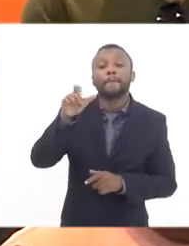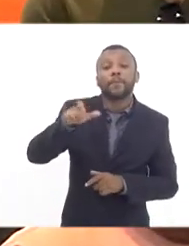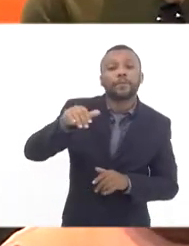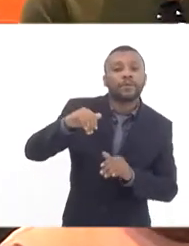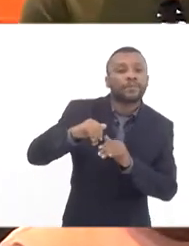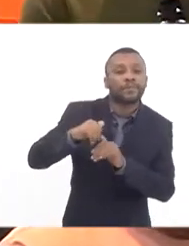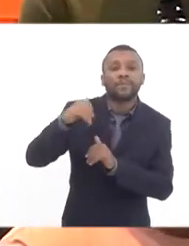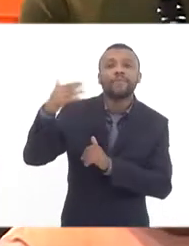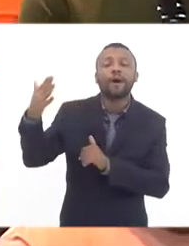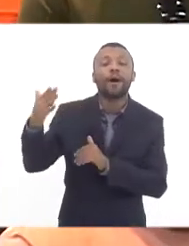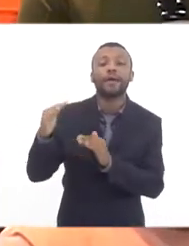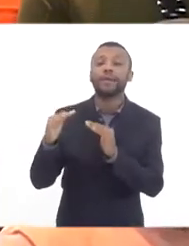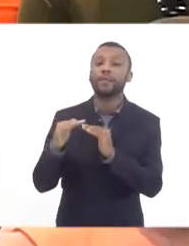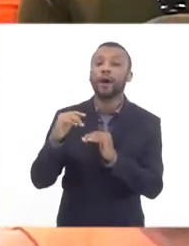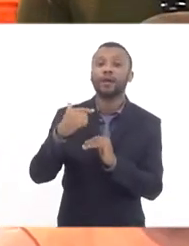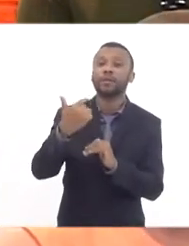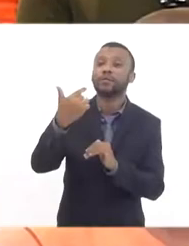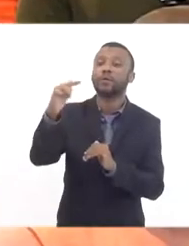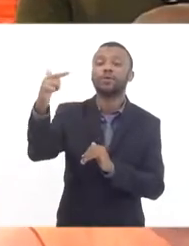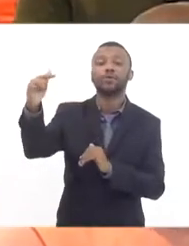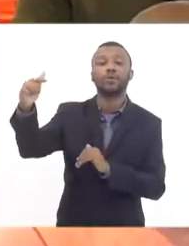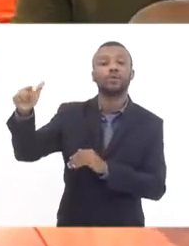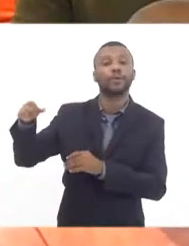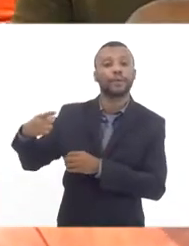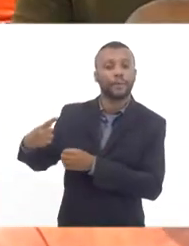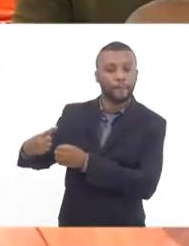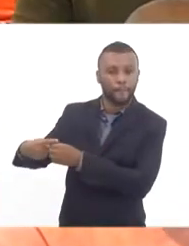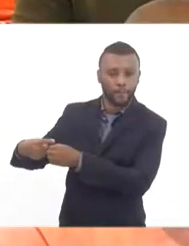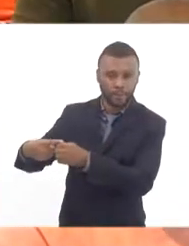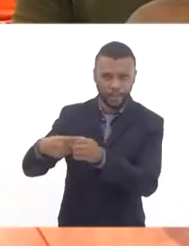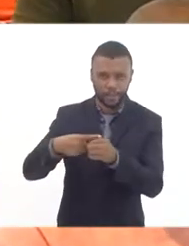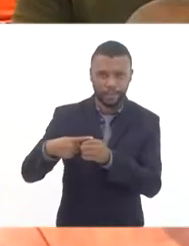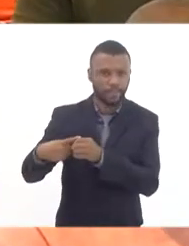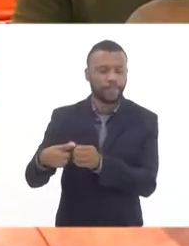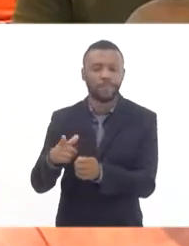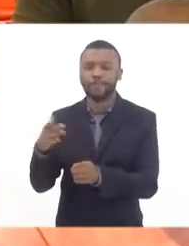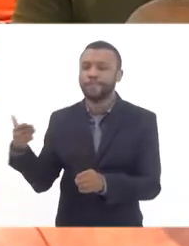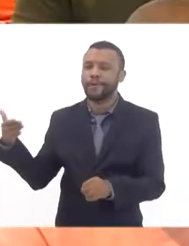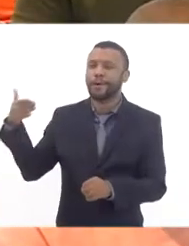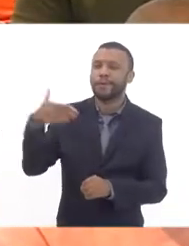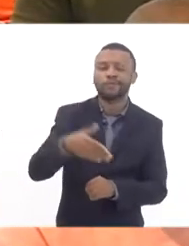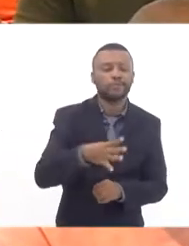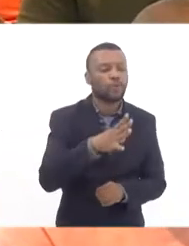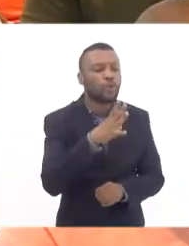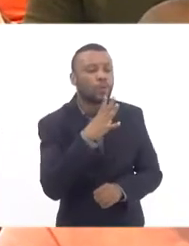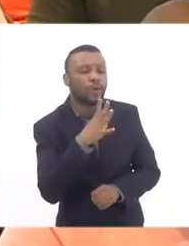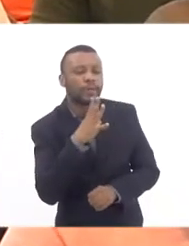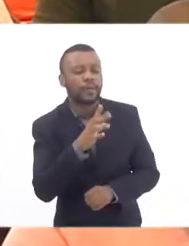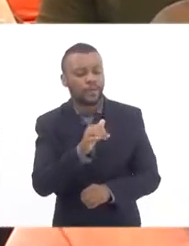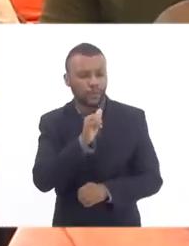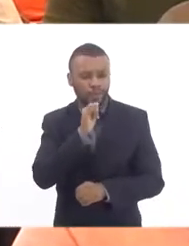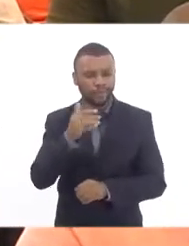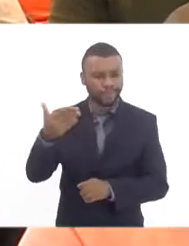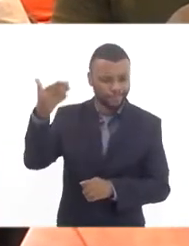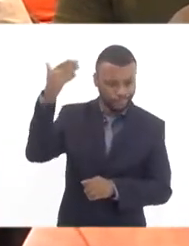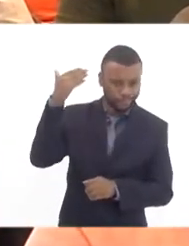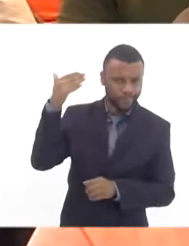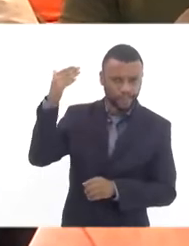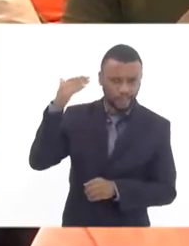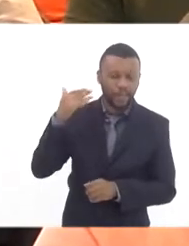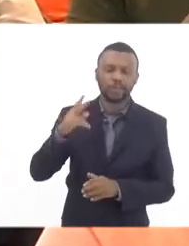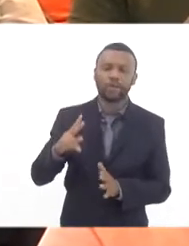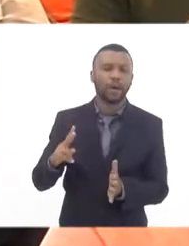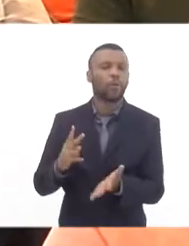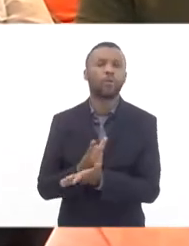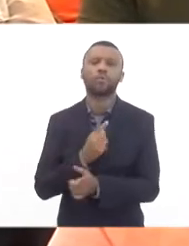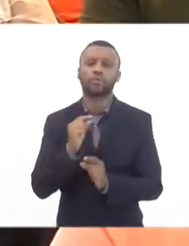de outras cidades, vão conhecer, por exemplo, um dia, né, pouco tempo atrás,